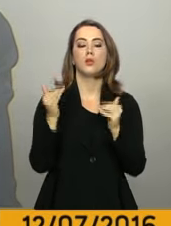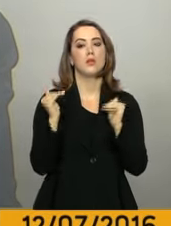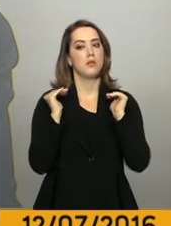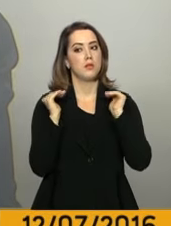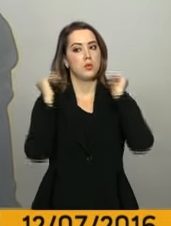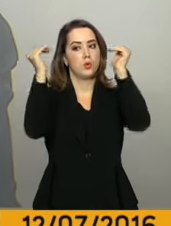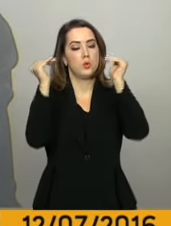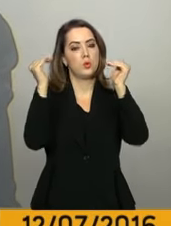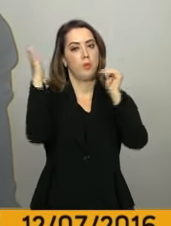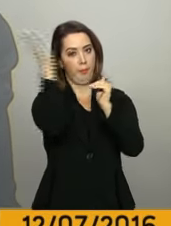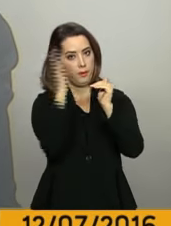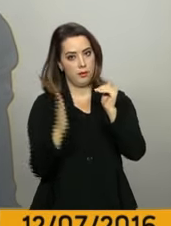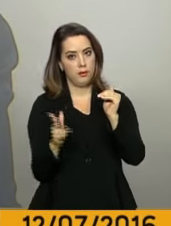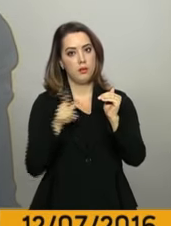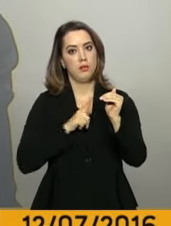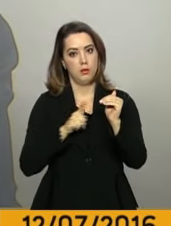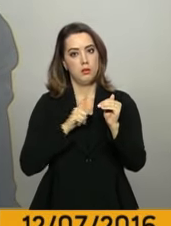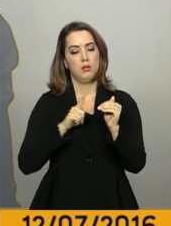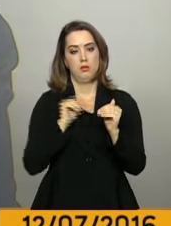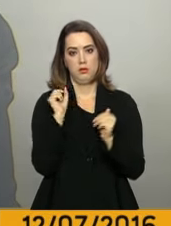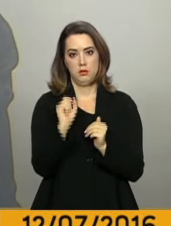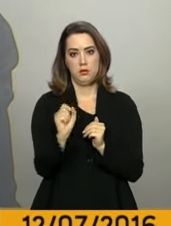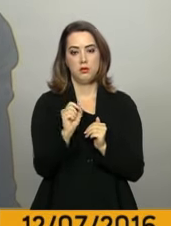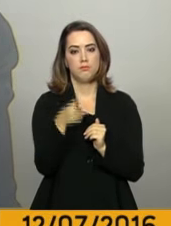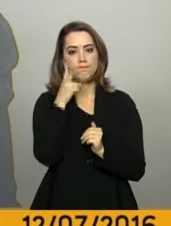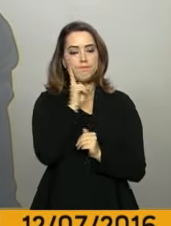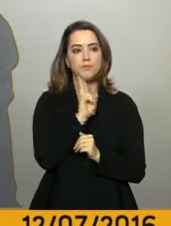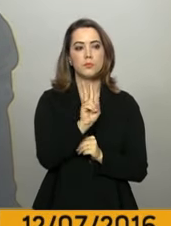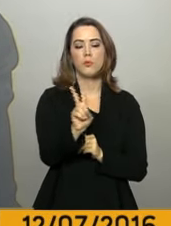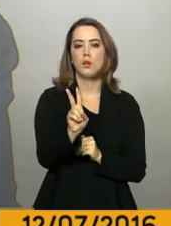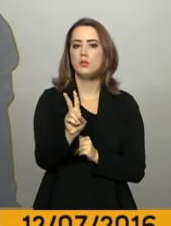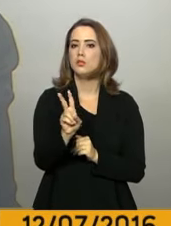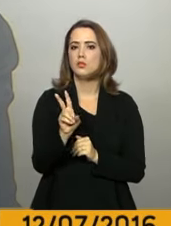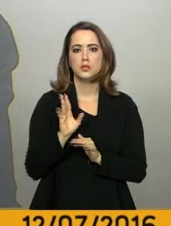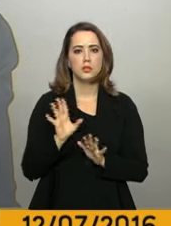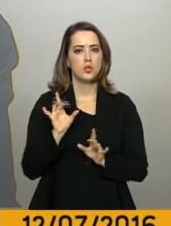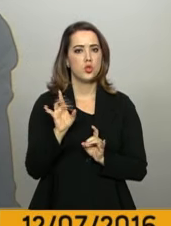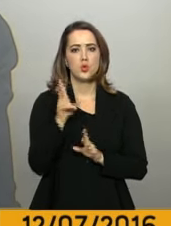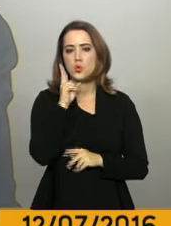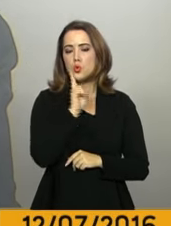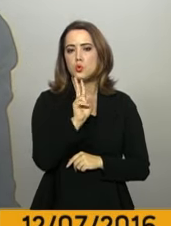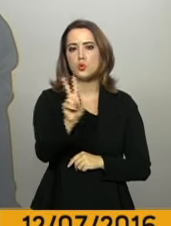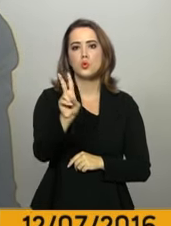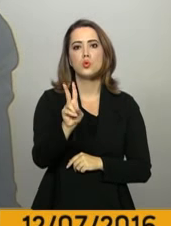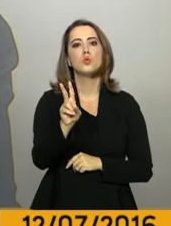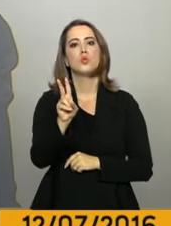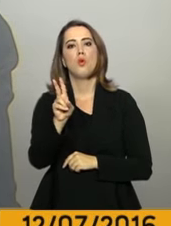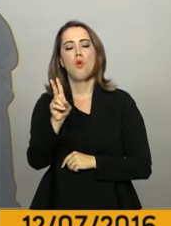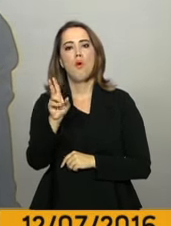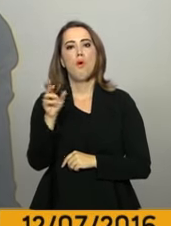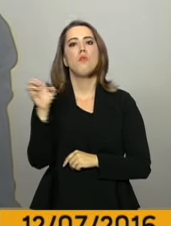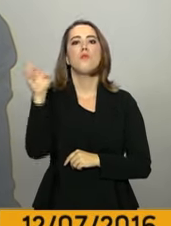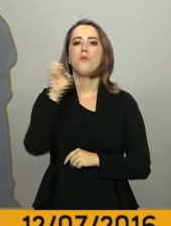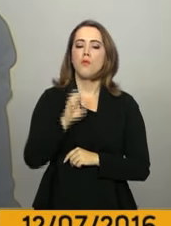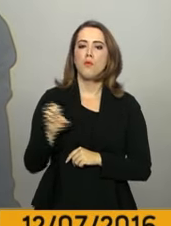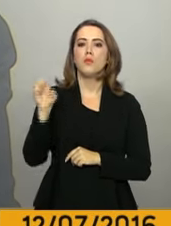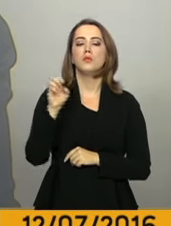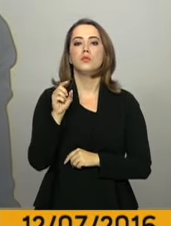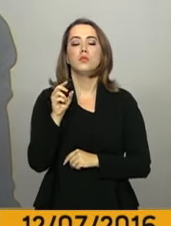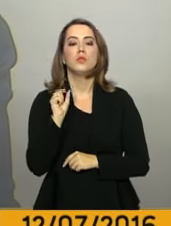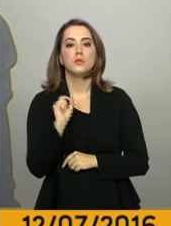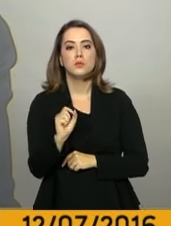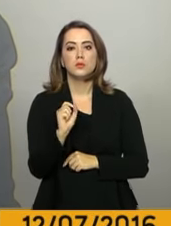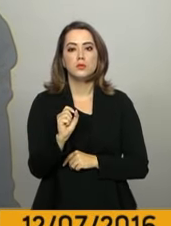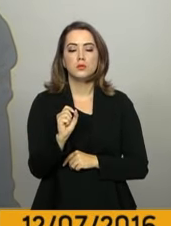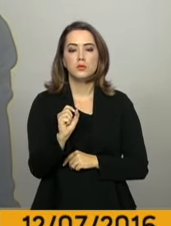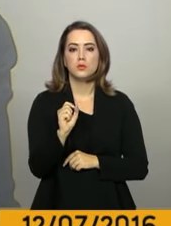eh ganha uma nova fisionomia basta verificar sem embargo da Inglaterra ter saído da União Europeia que o